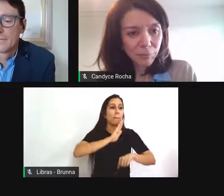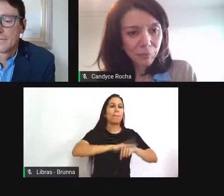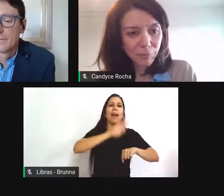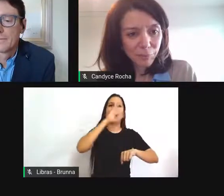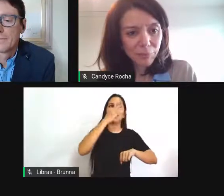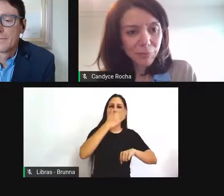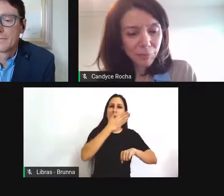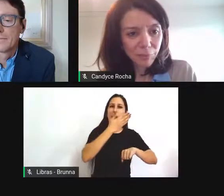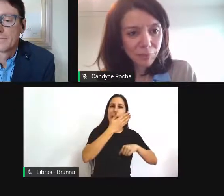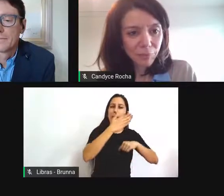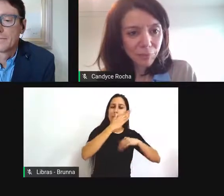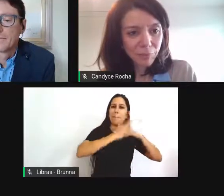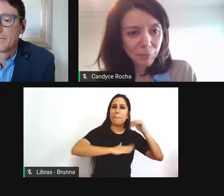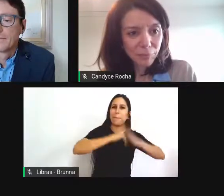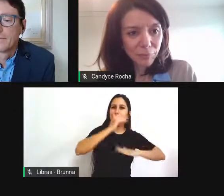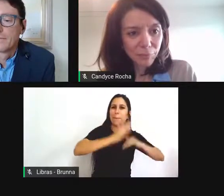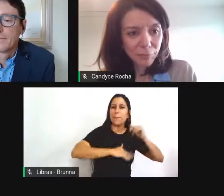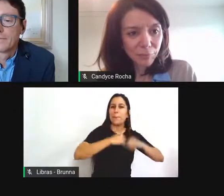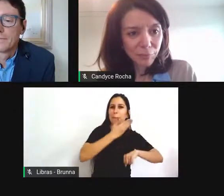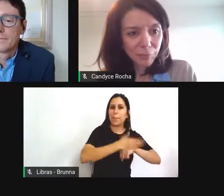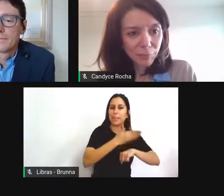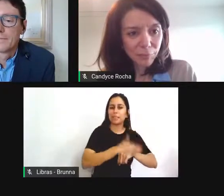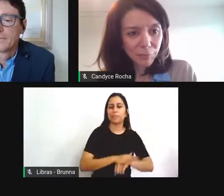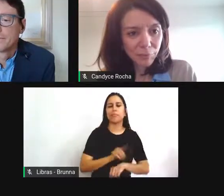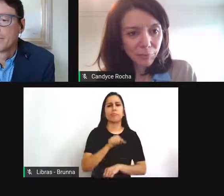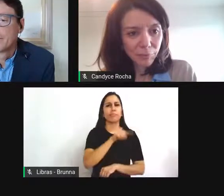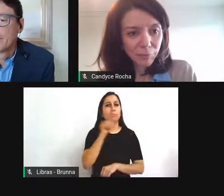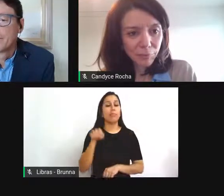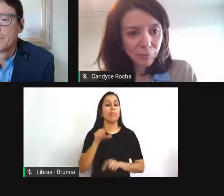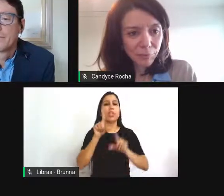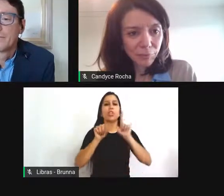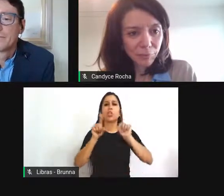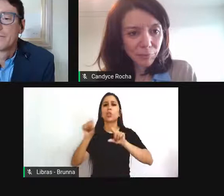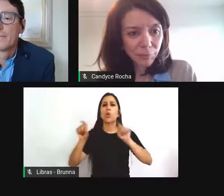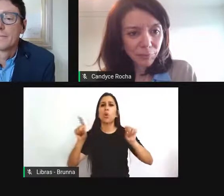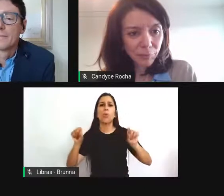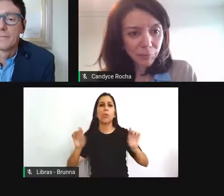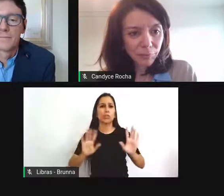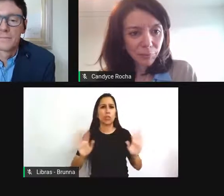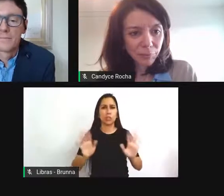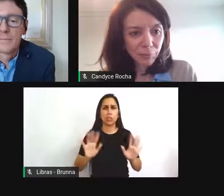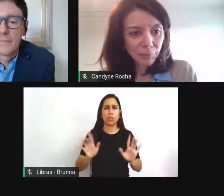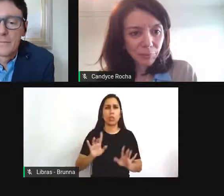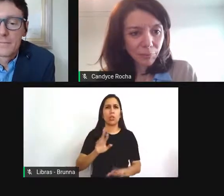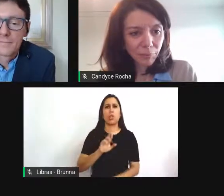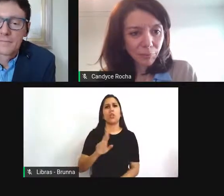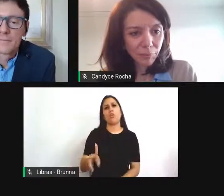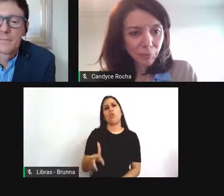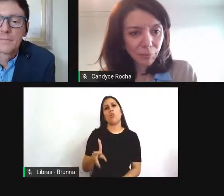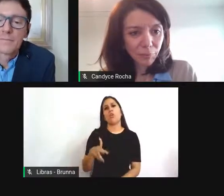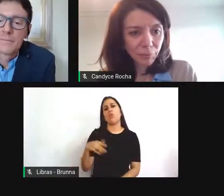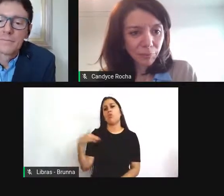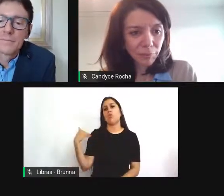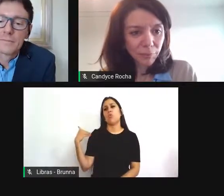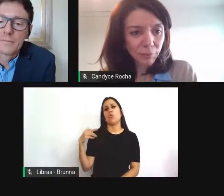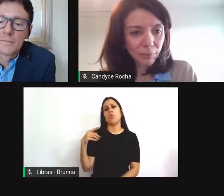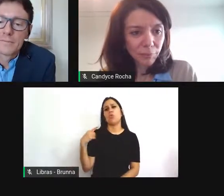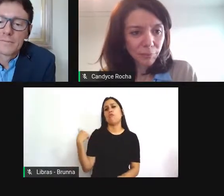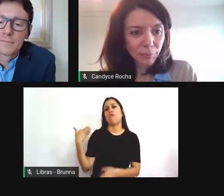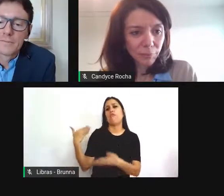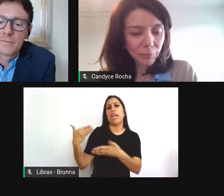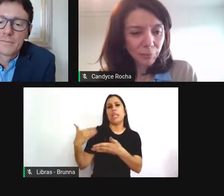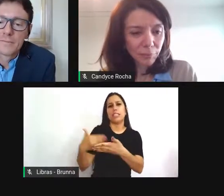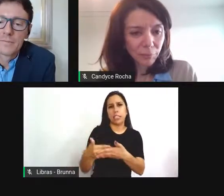do Eduardo. Essa escolha não tem que ser, e não vem sendo, e eu acho que é